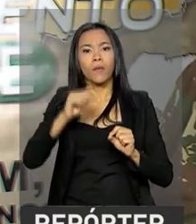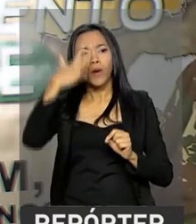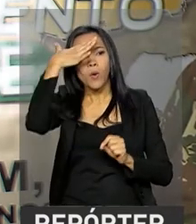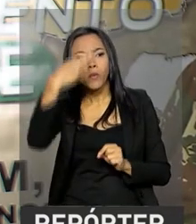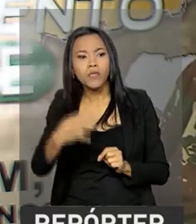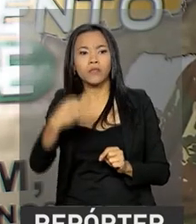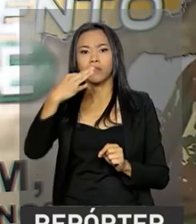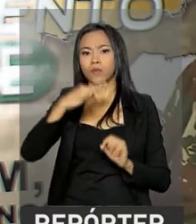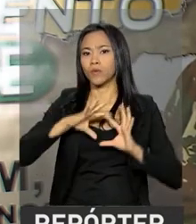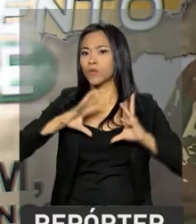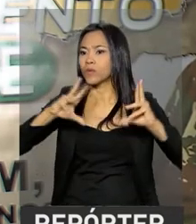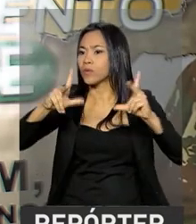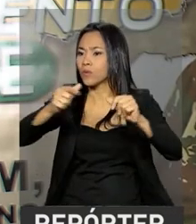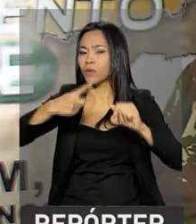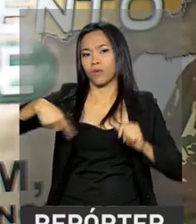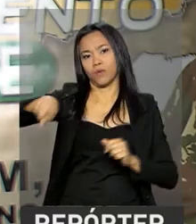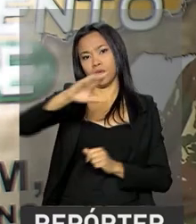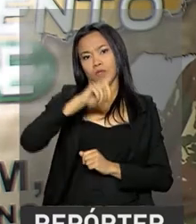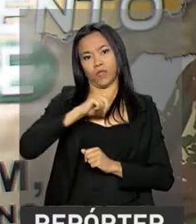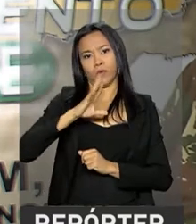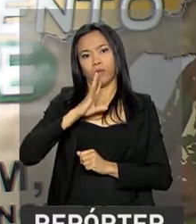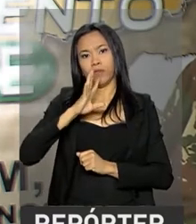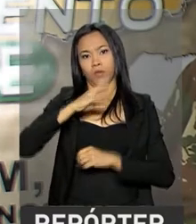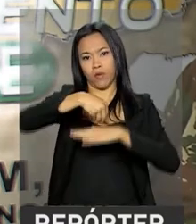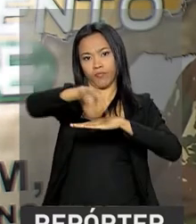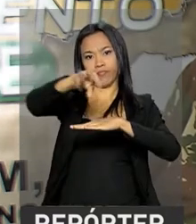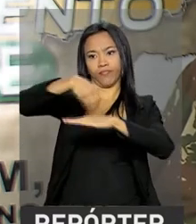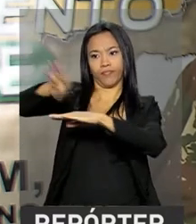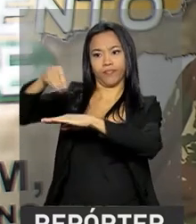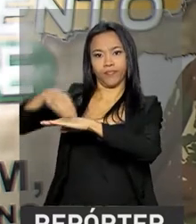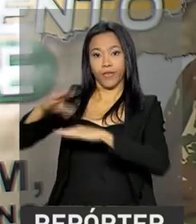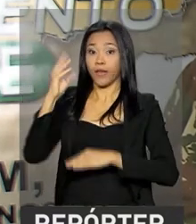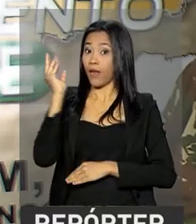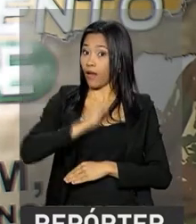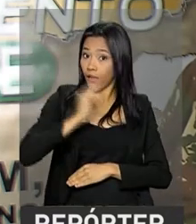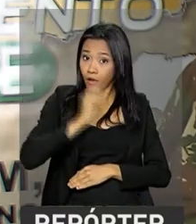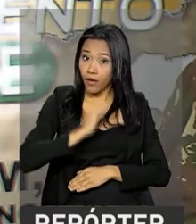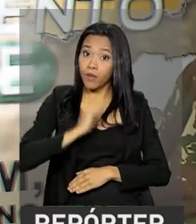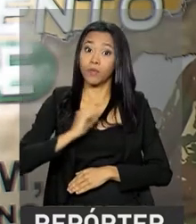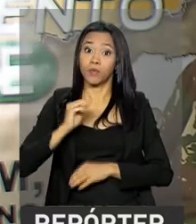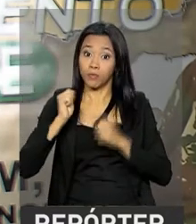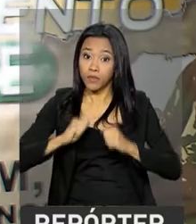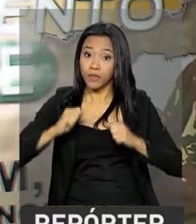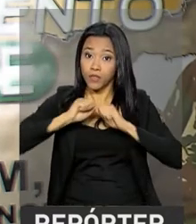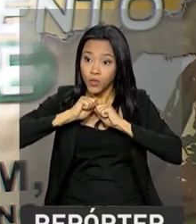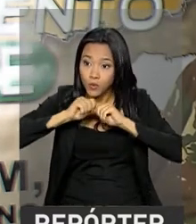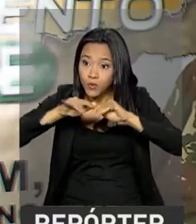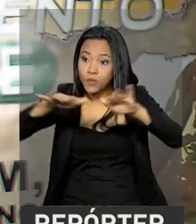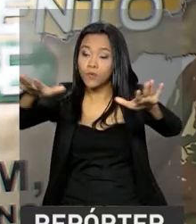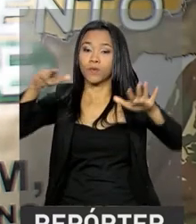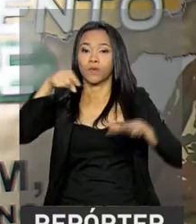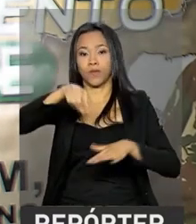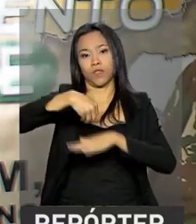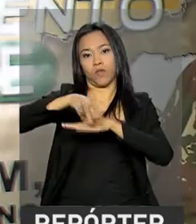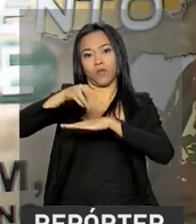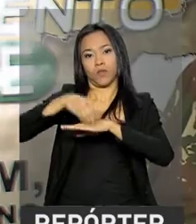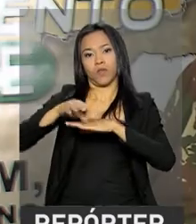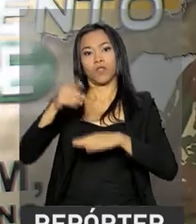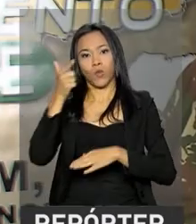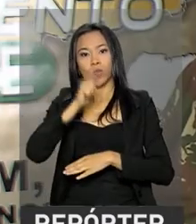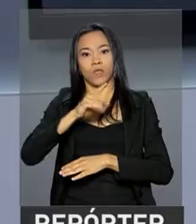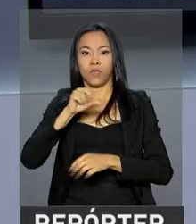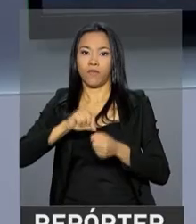de todas as entidades que têm esse conhecimento o mais rápido possível todos divulguem e todo o estado um consiga para os